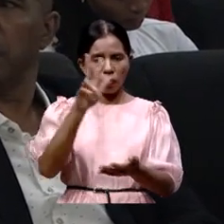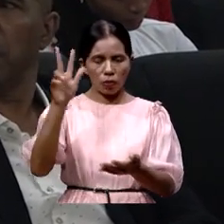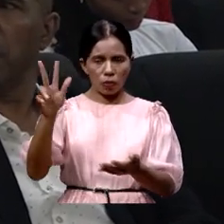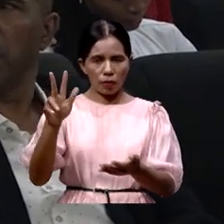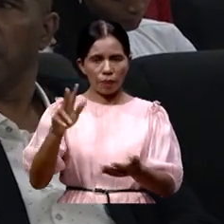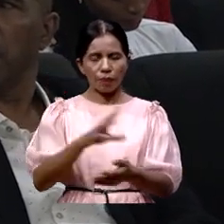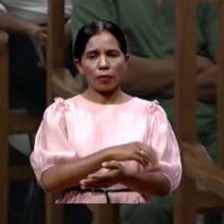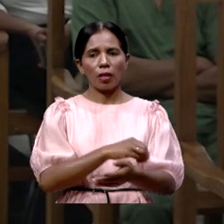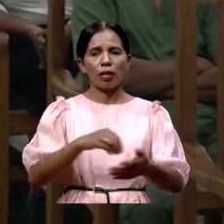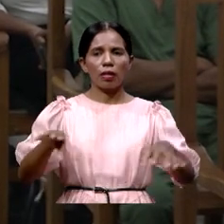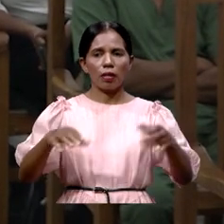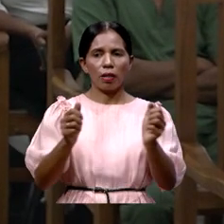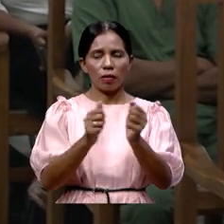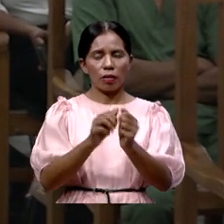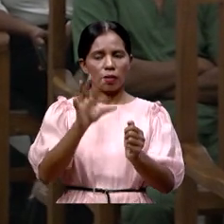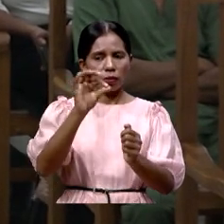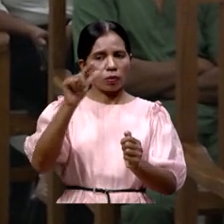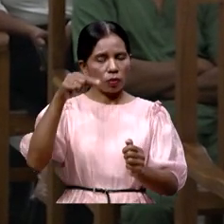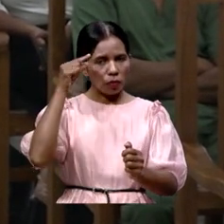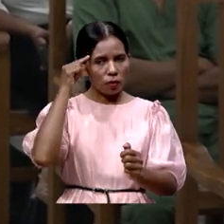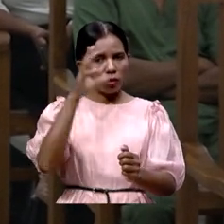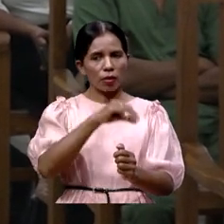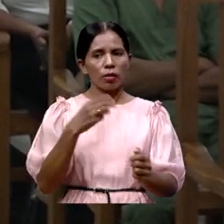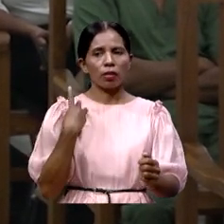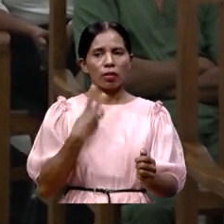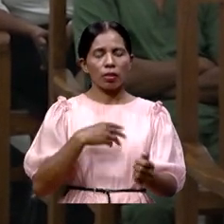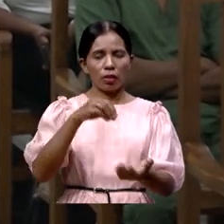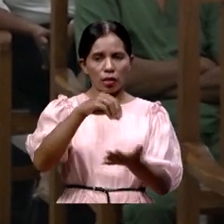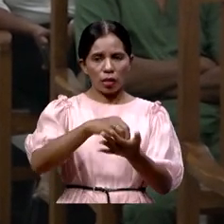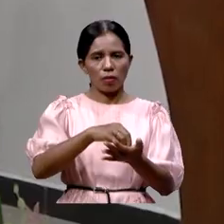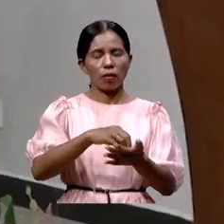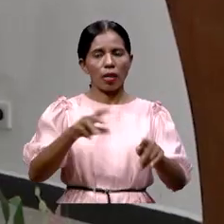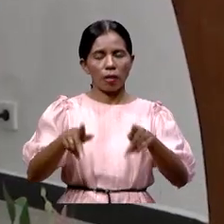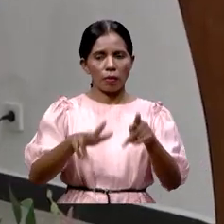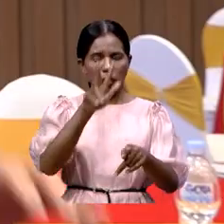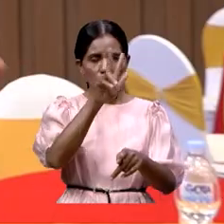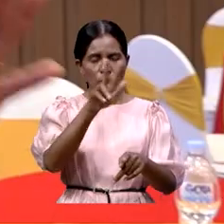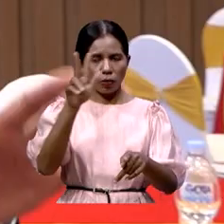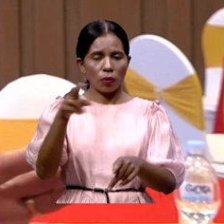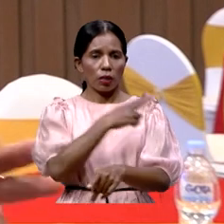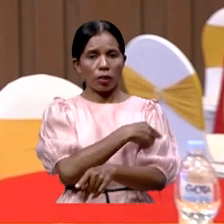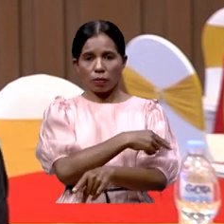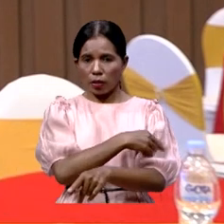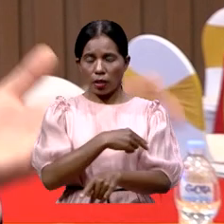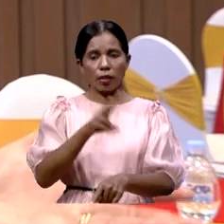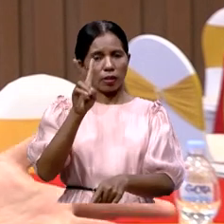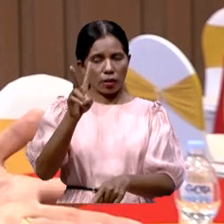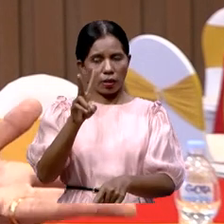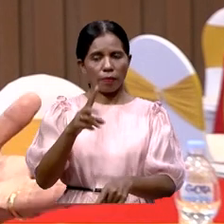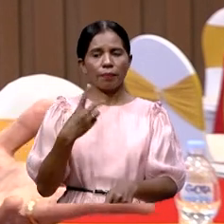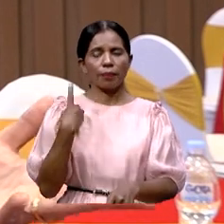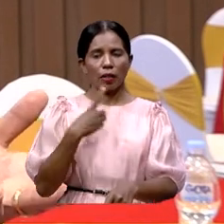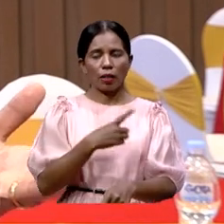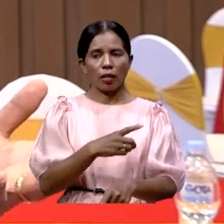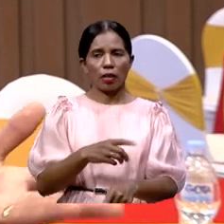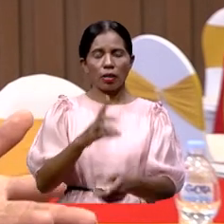durante mandato, não no governo constitucional, pelo menos tolo lá e a posto da saúde. Se tolo lá, deixam. Yang lepas dari